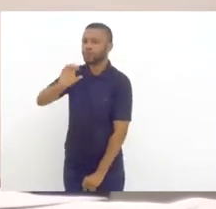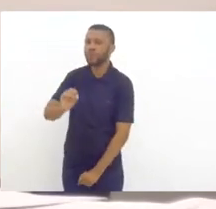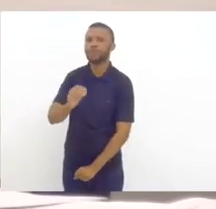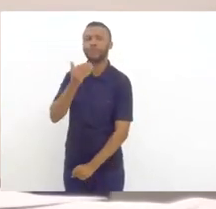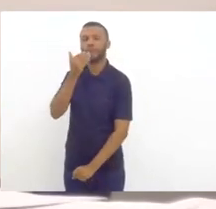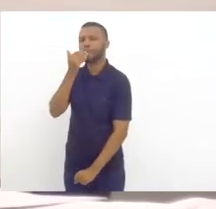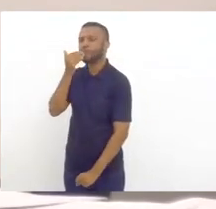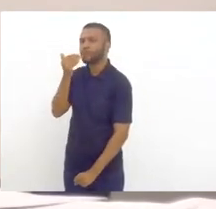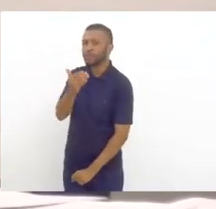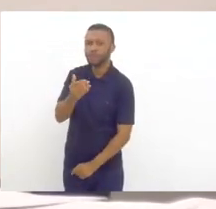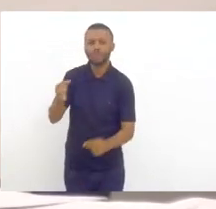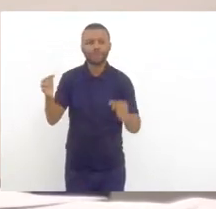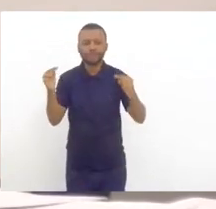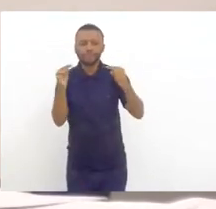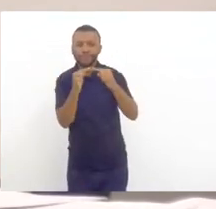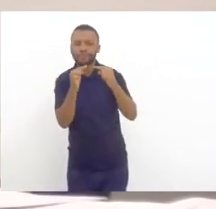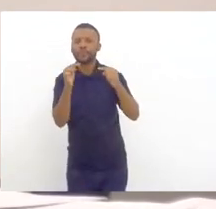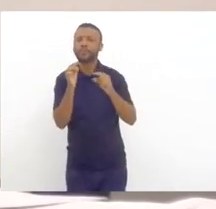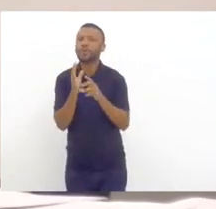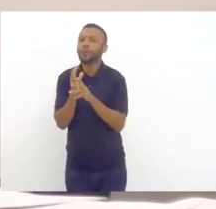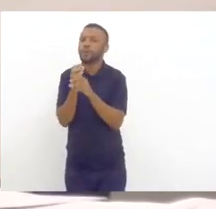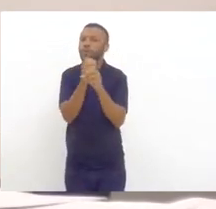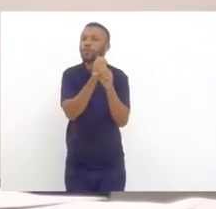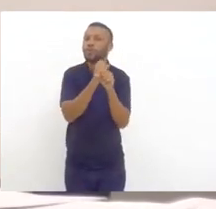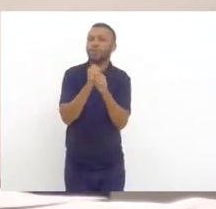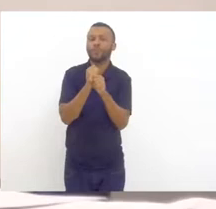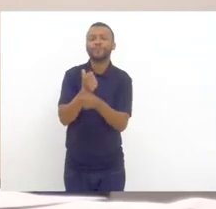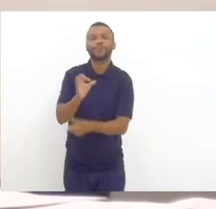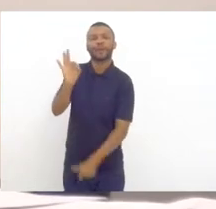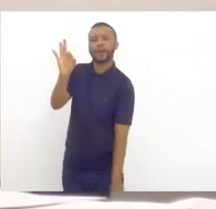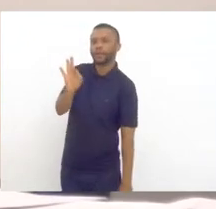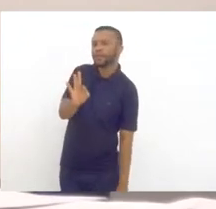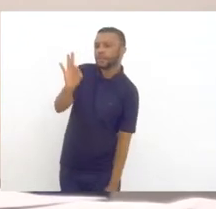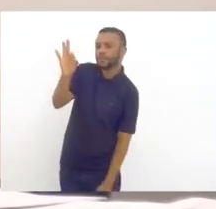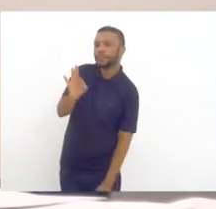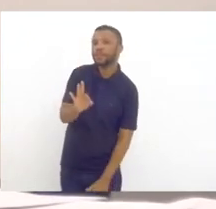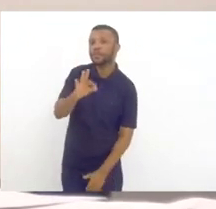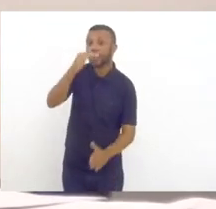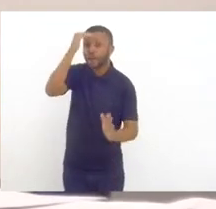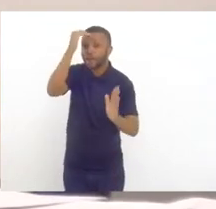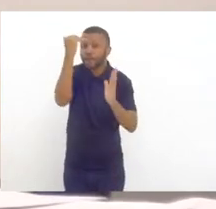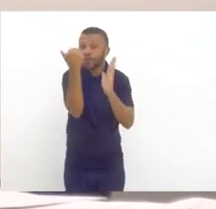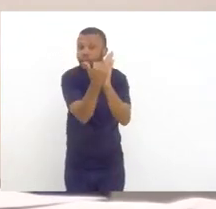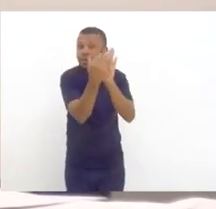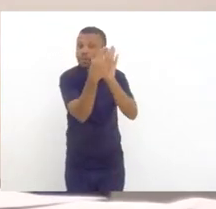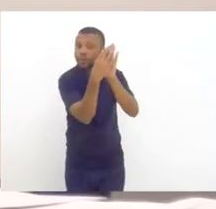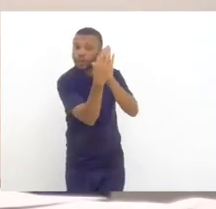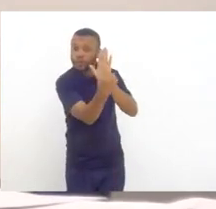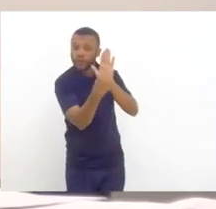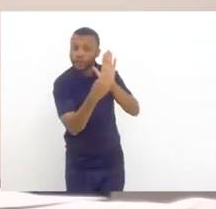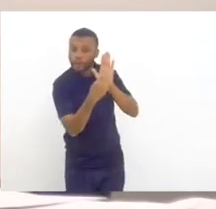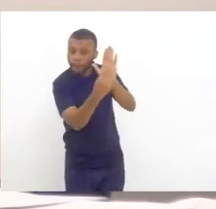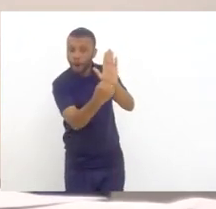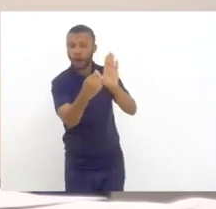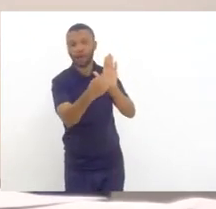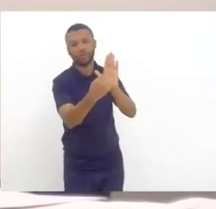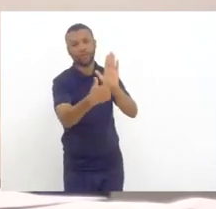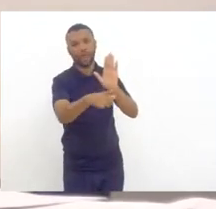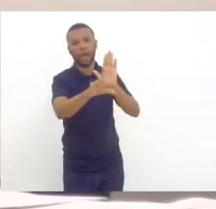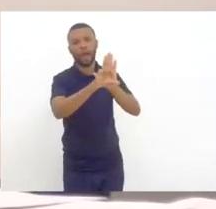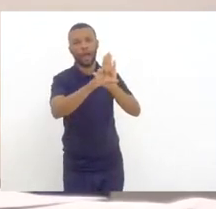a correlata proporção de índices nos moldes apontados pela Lei